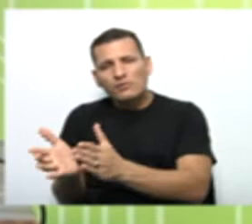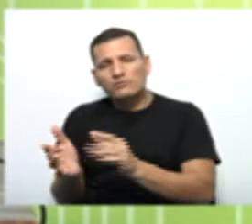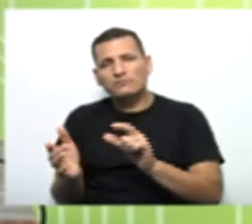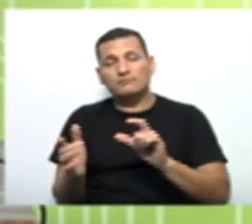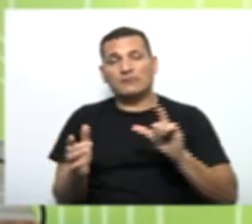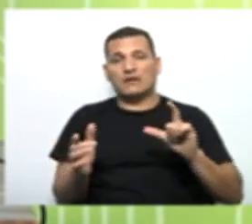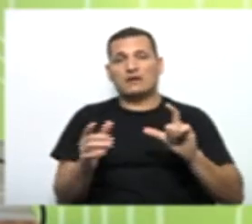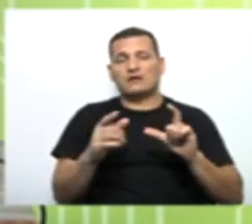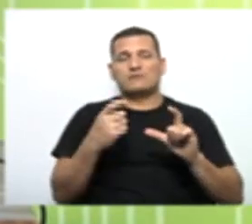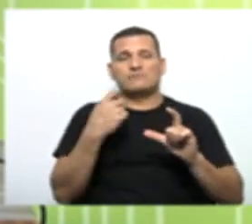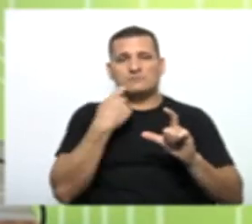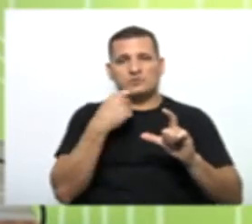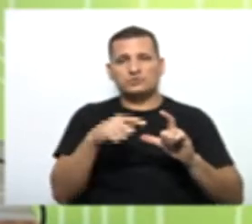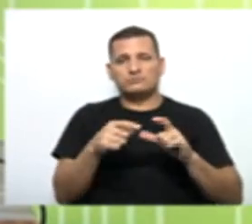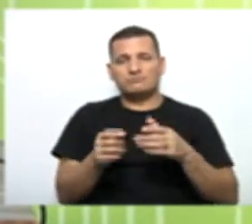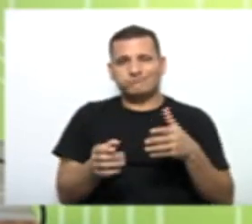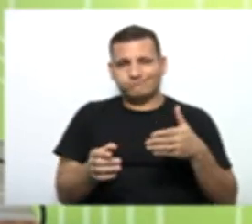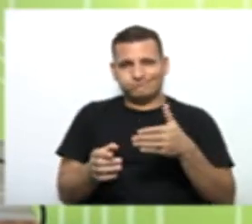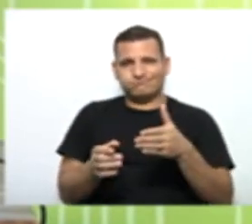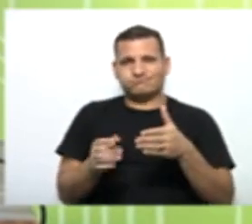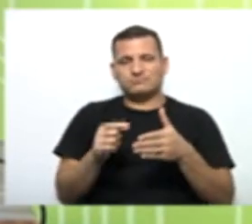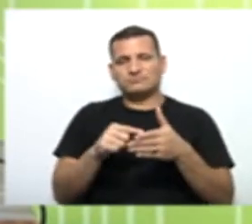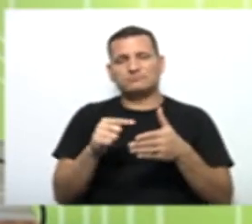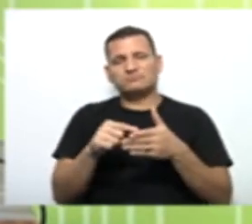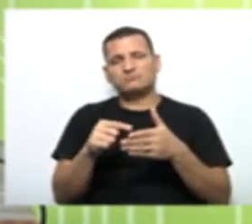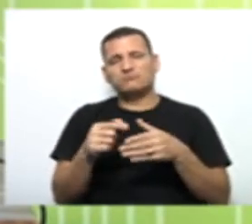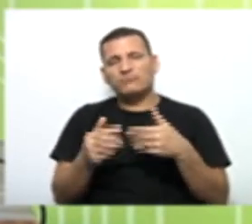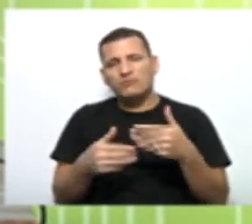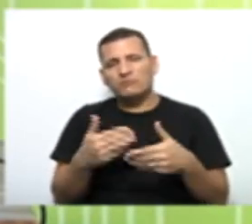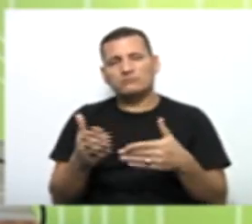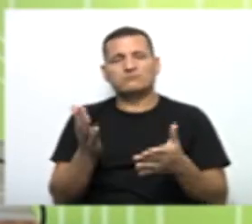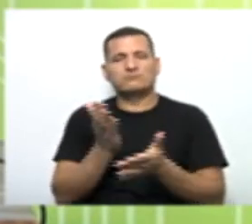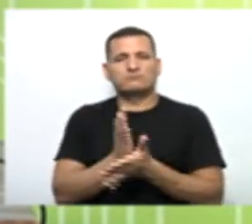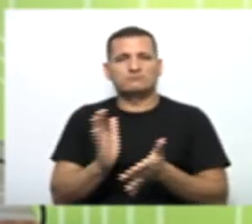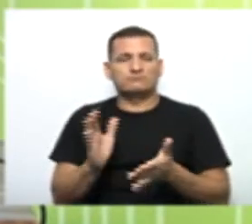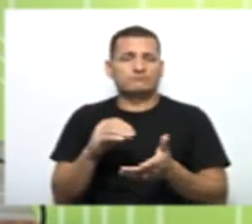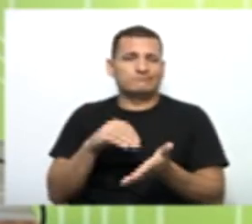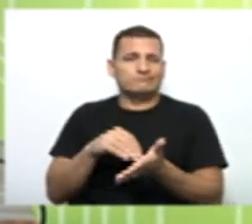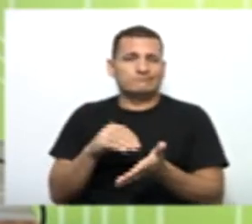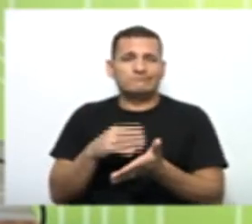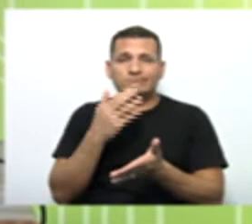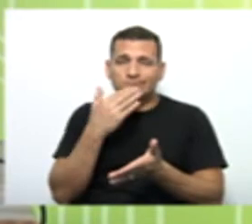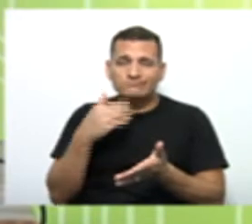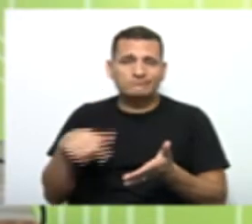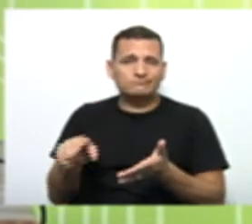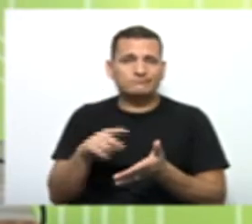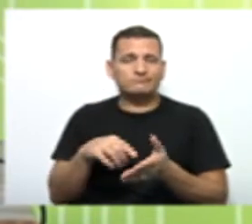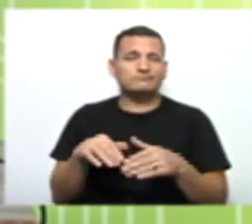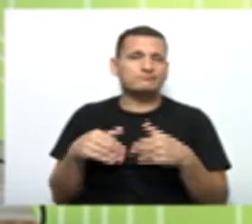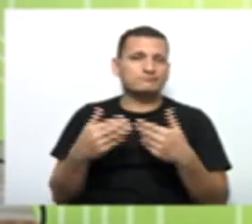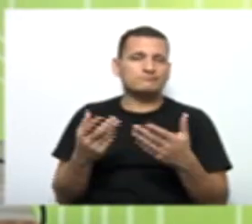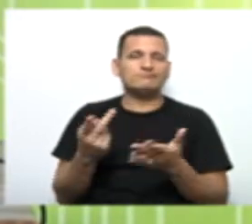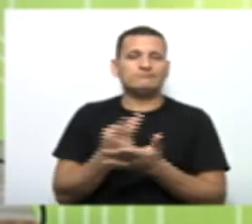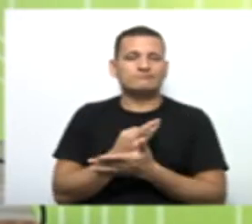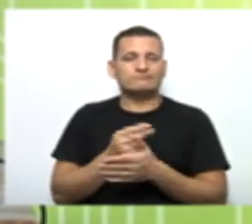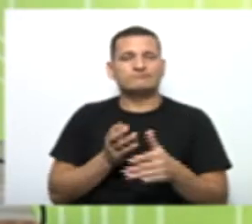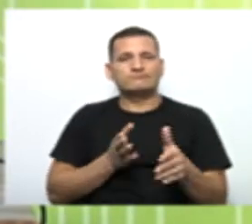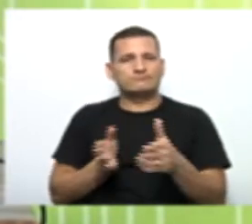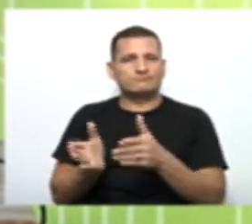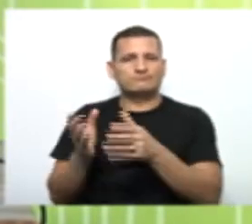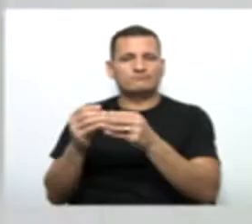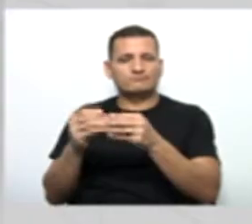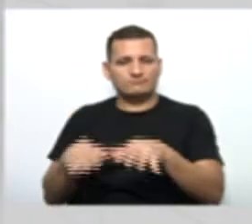seja, uma nova espécie, um fator biológico inserido naquele lago, provocou todo um dano naquele lago.